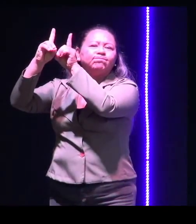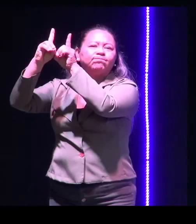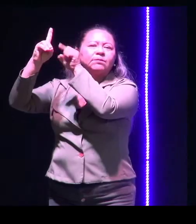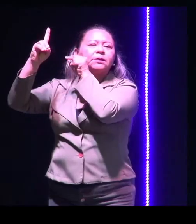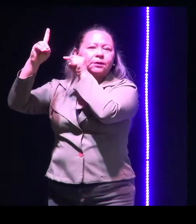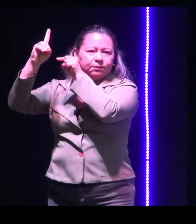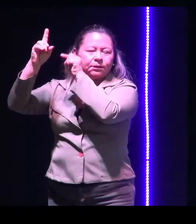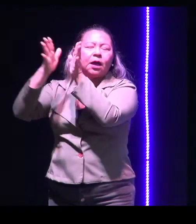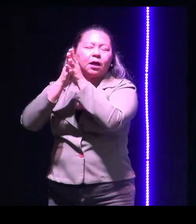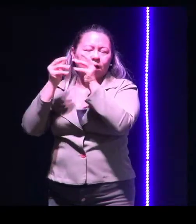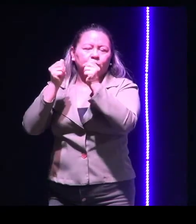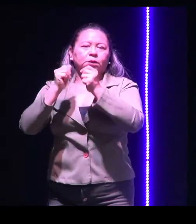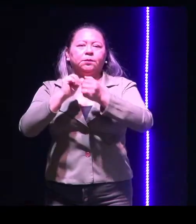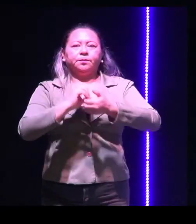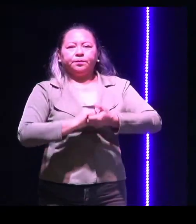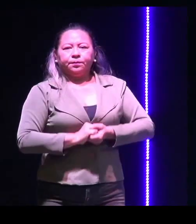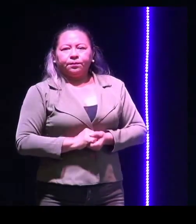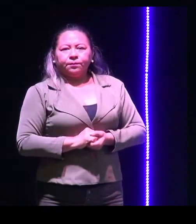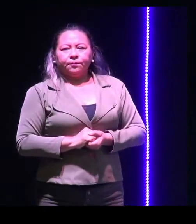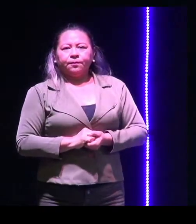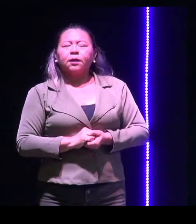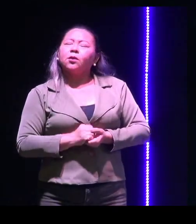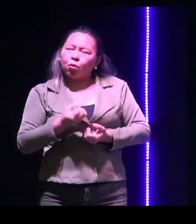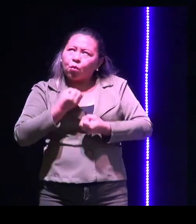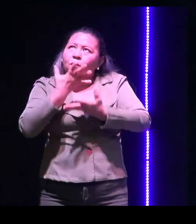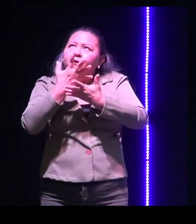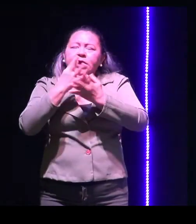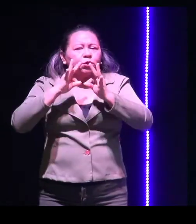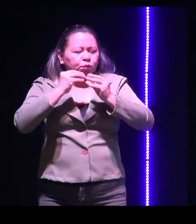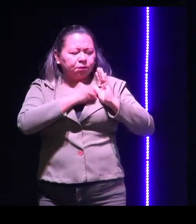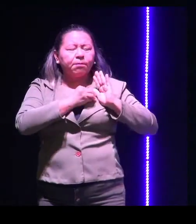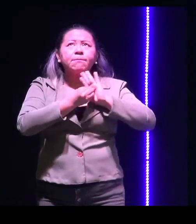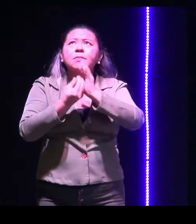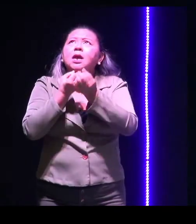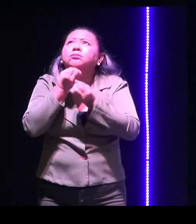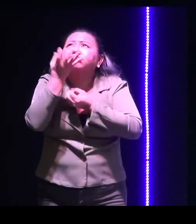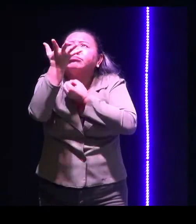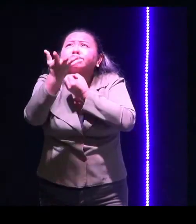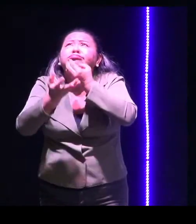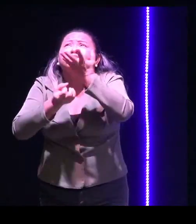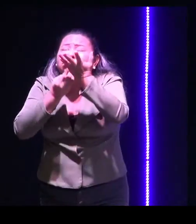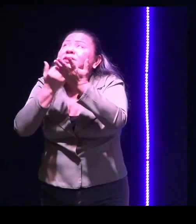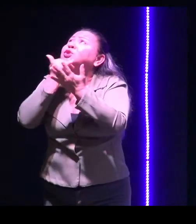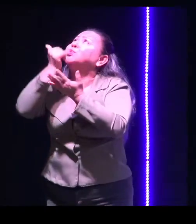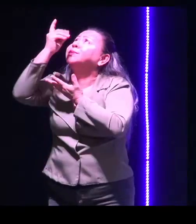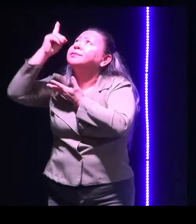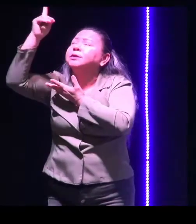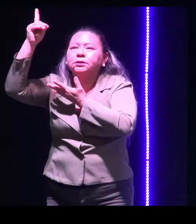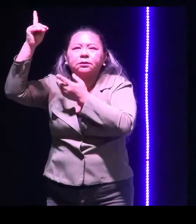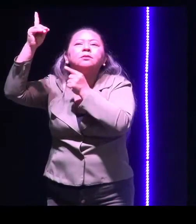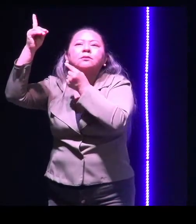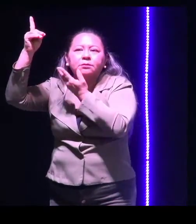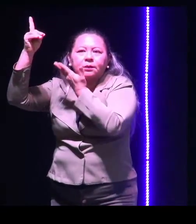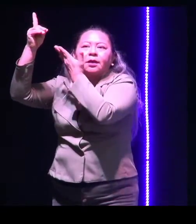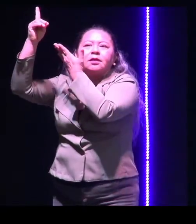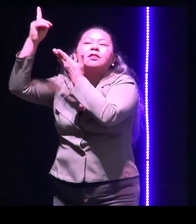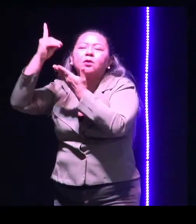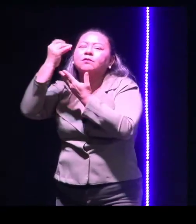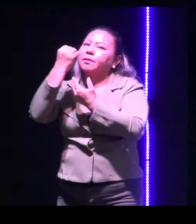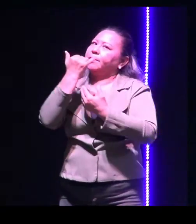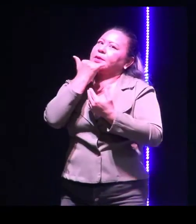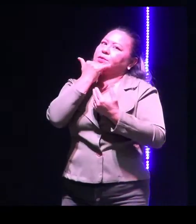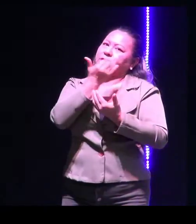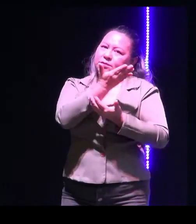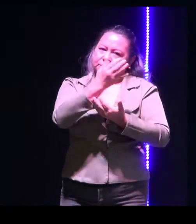Deus. Aleluia. Então, confesse os seus pecados, traga a luz de Cristo para que Ele possa perdoar os seus